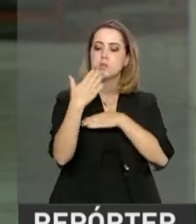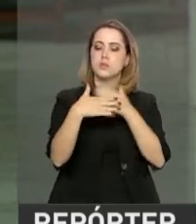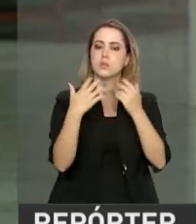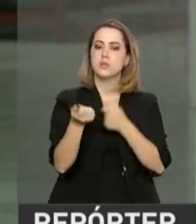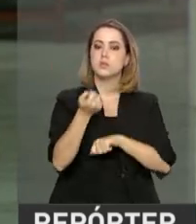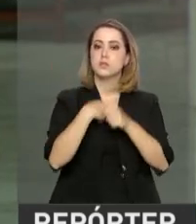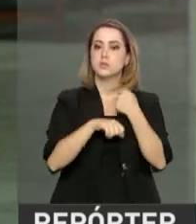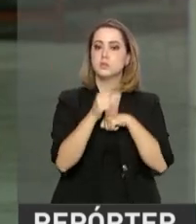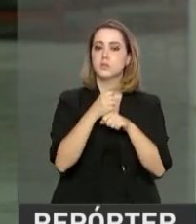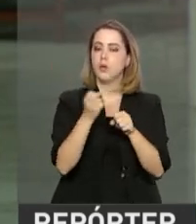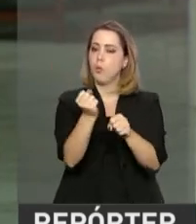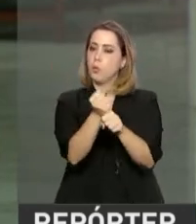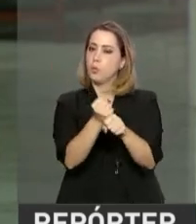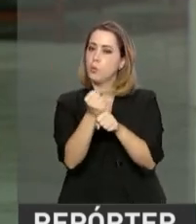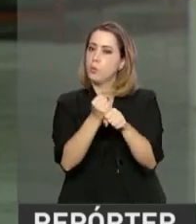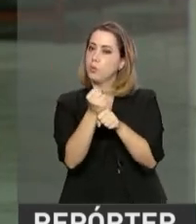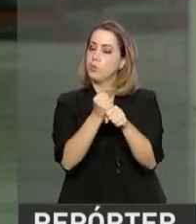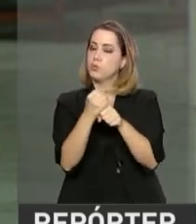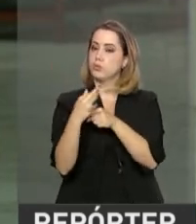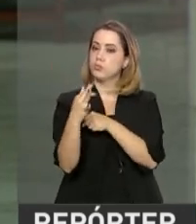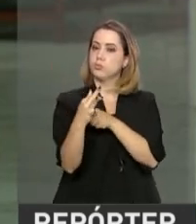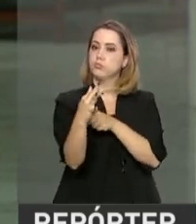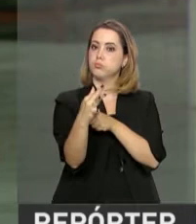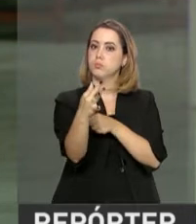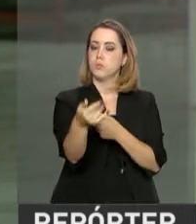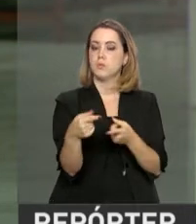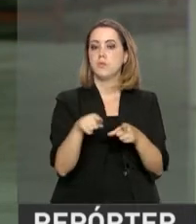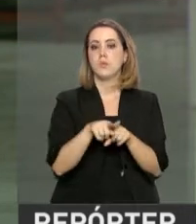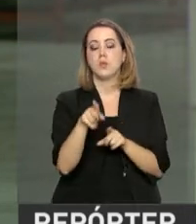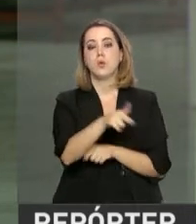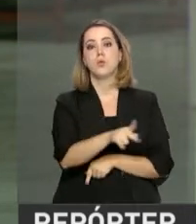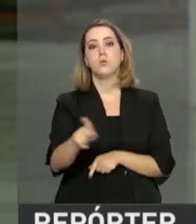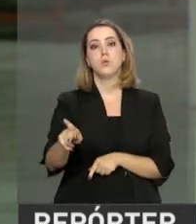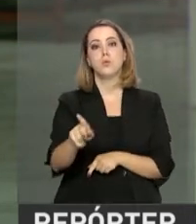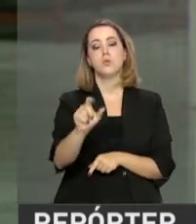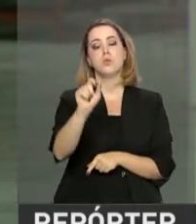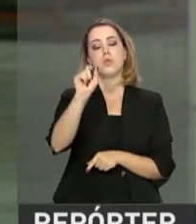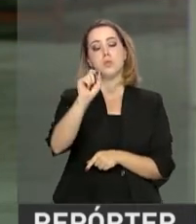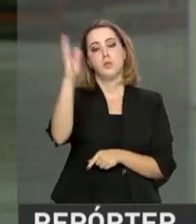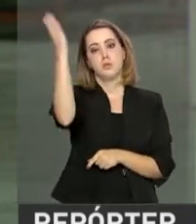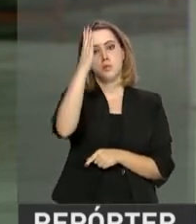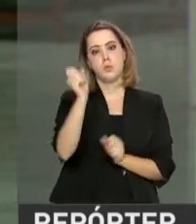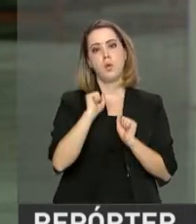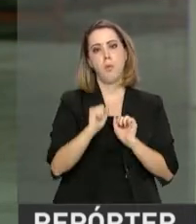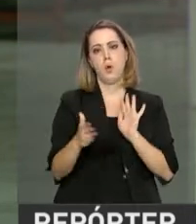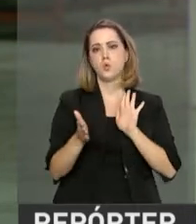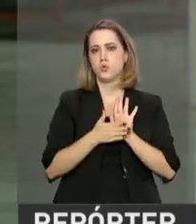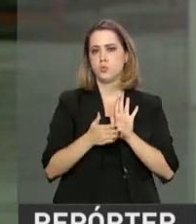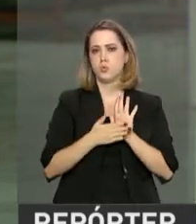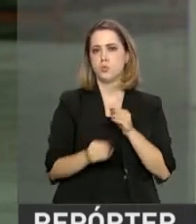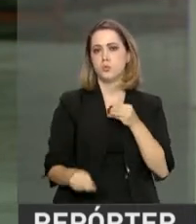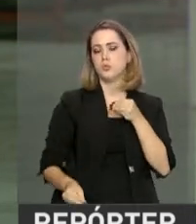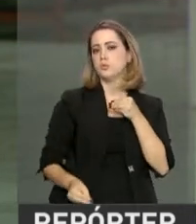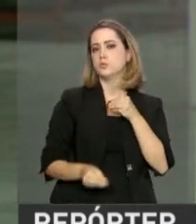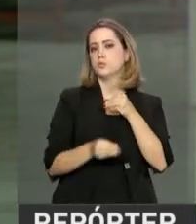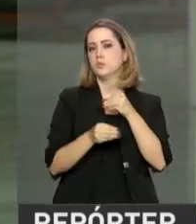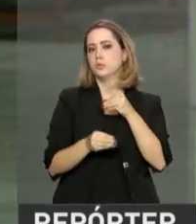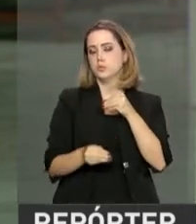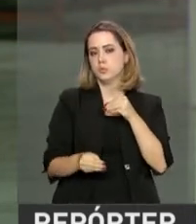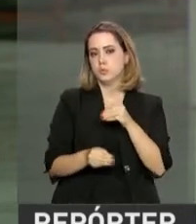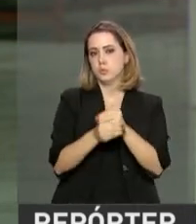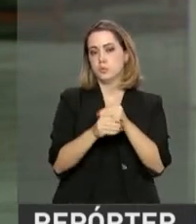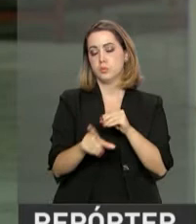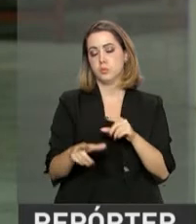nos próximos anos o presidente da república que estiver no poder poderá propor ao congresso nacional um projeto